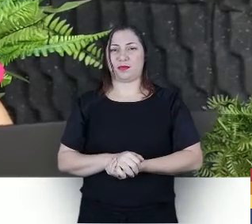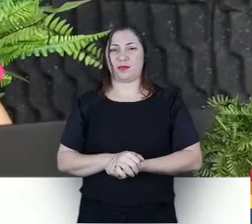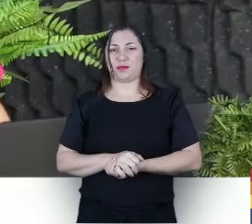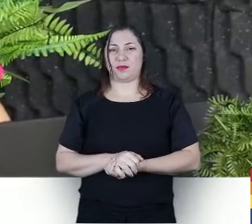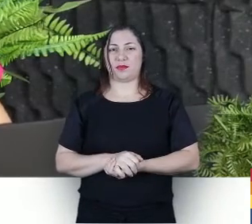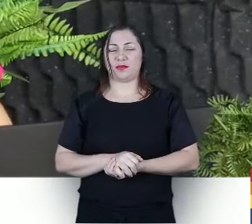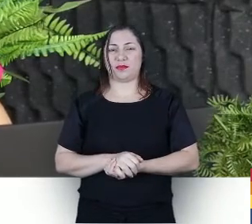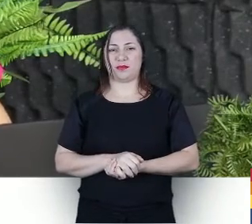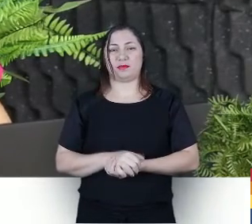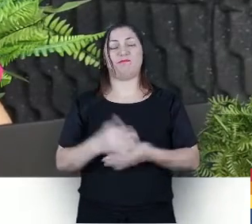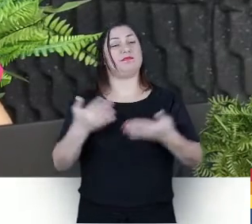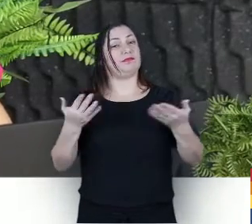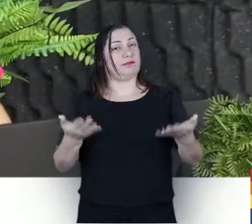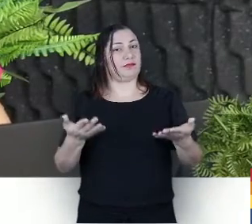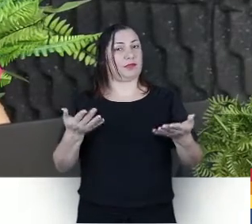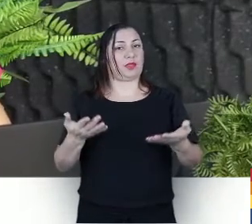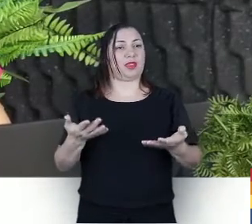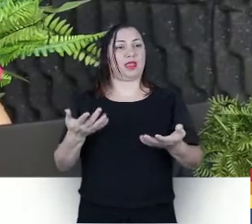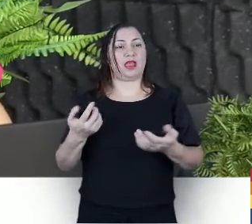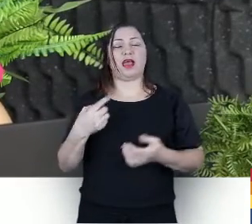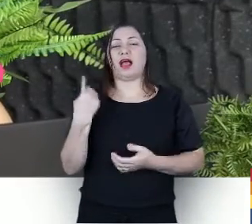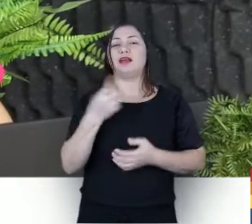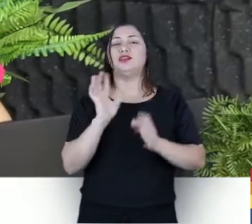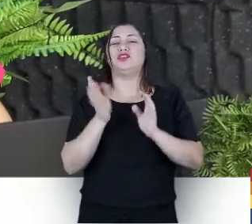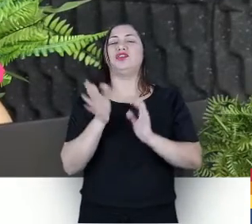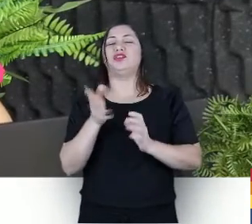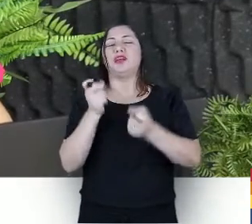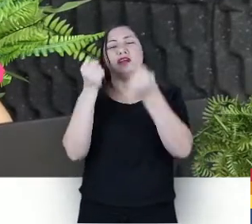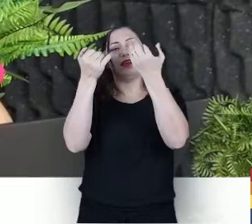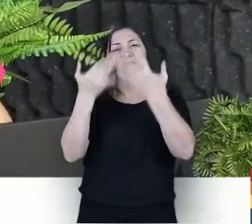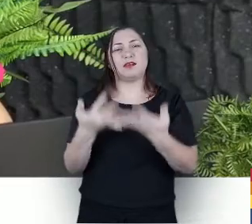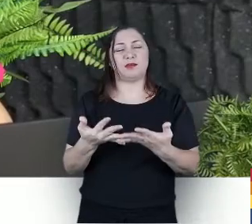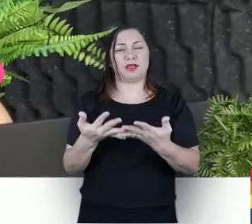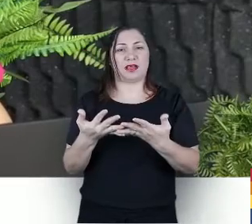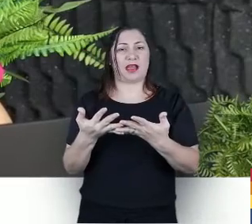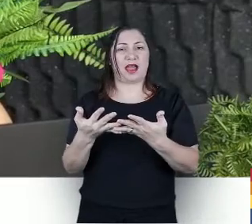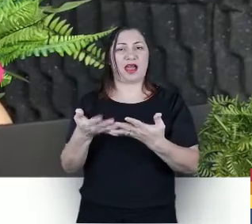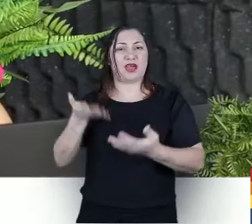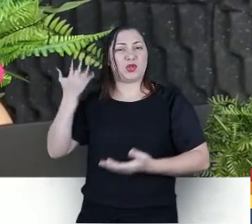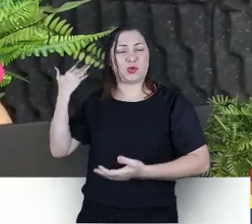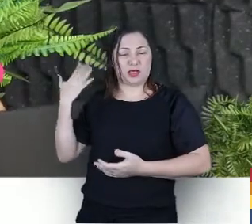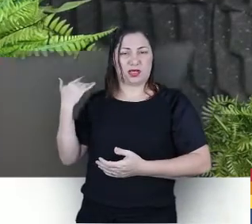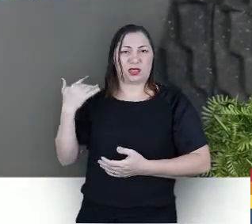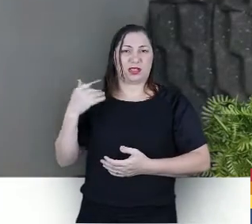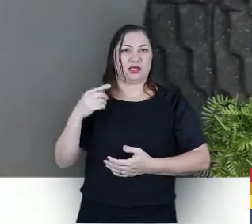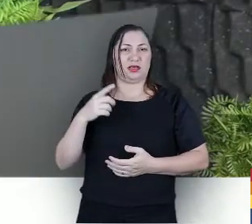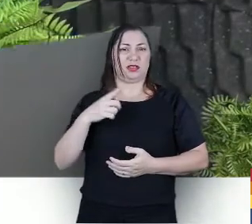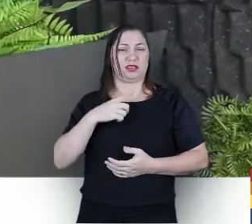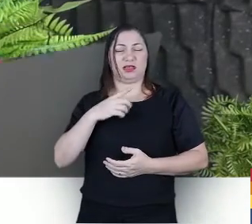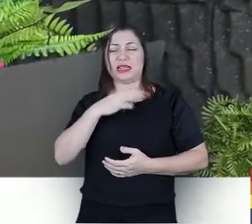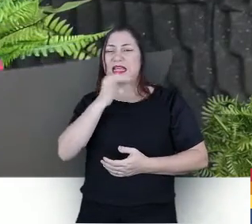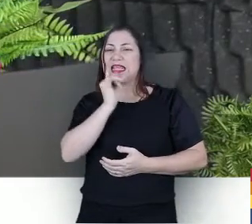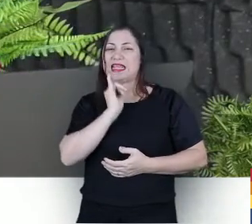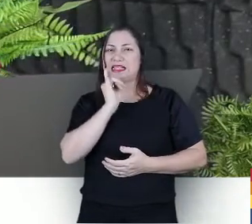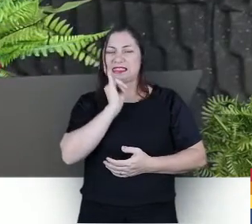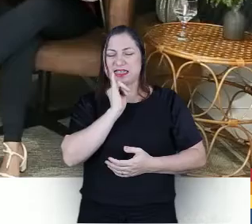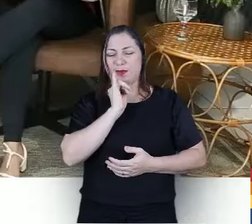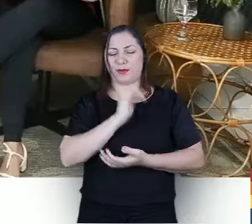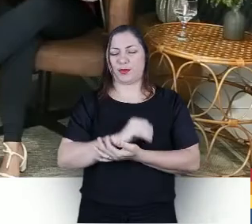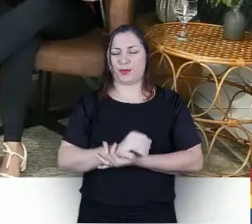dos itinerários formativos, não só na área de linguagens, mas para os outros itinerários